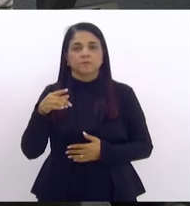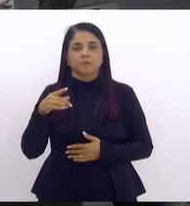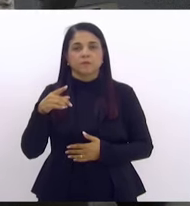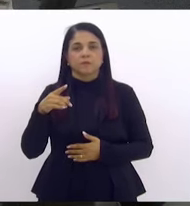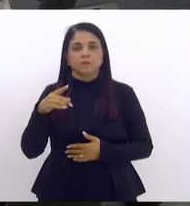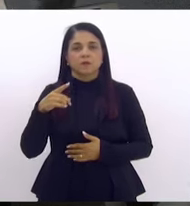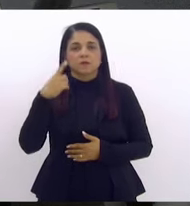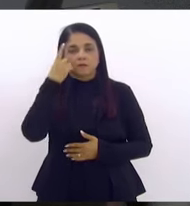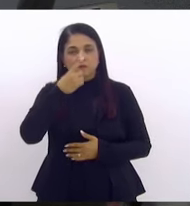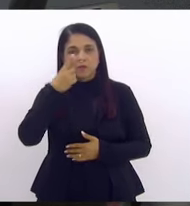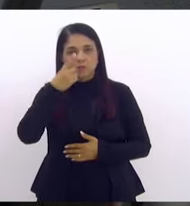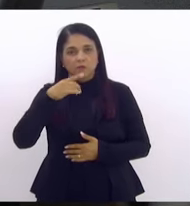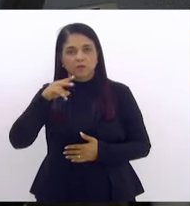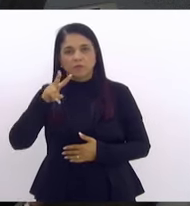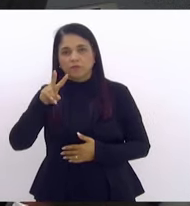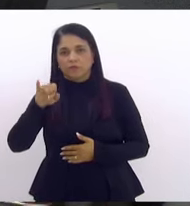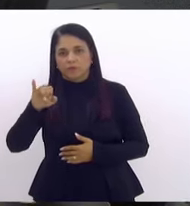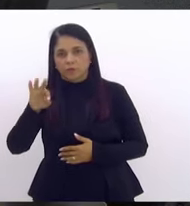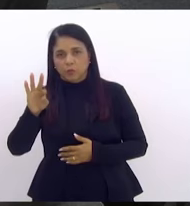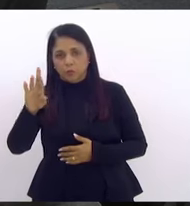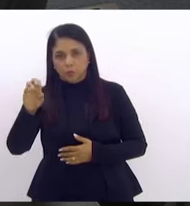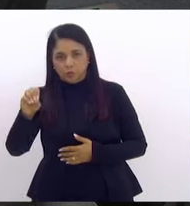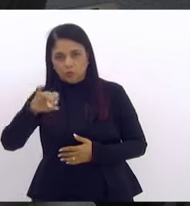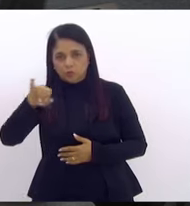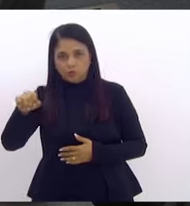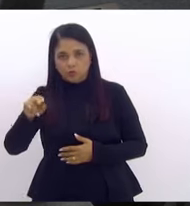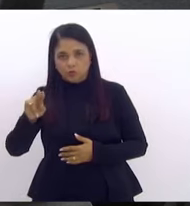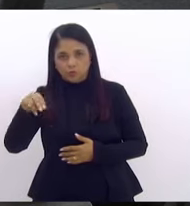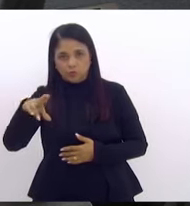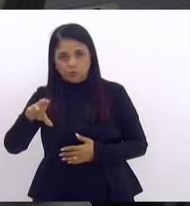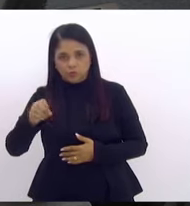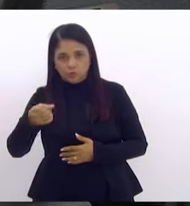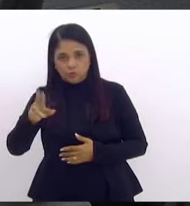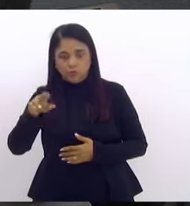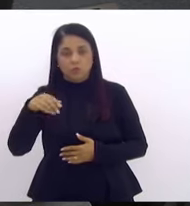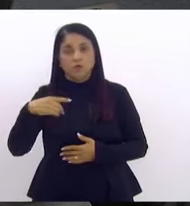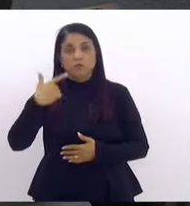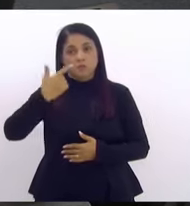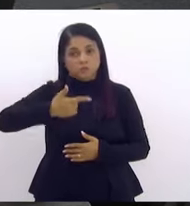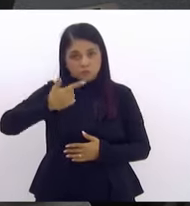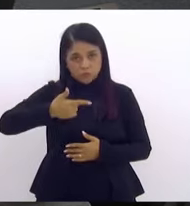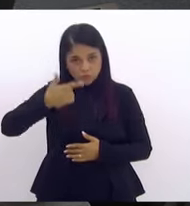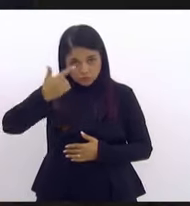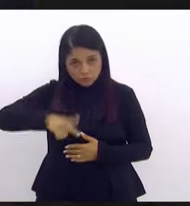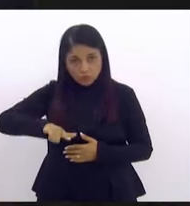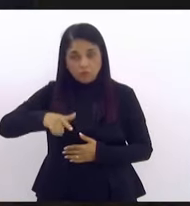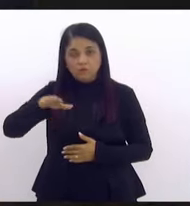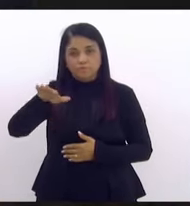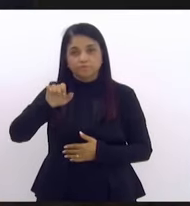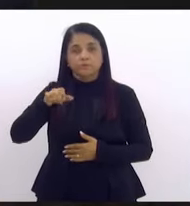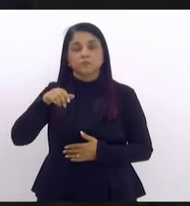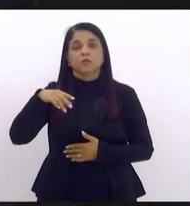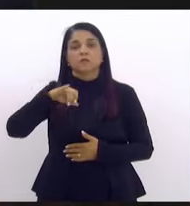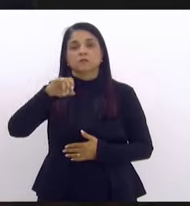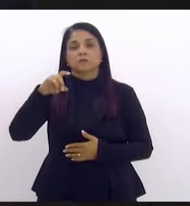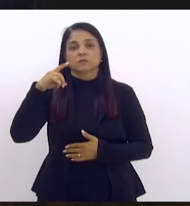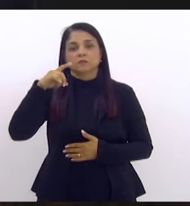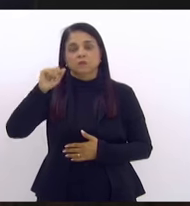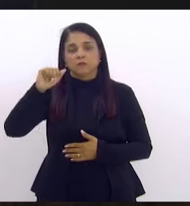e deputado Vitor Júnior. A presidência irá proceder à segunda chamada. Deputado André Correia,